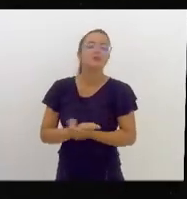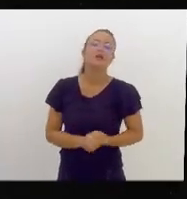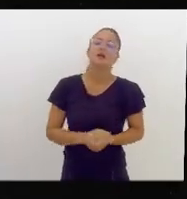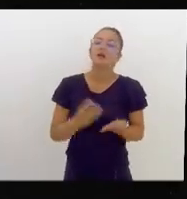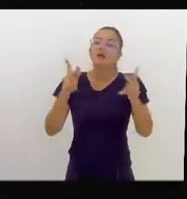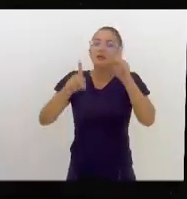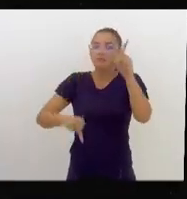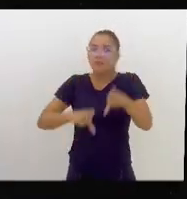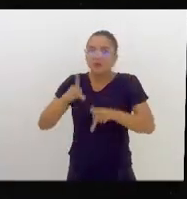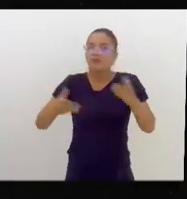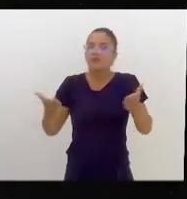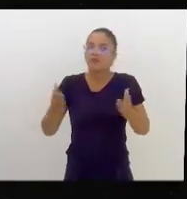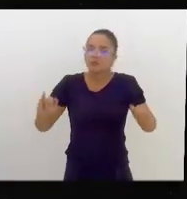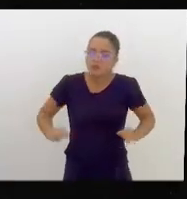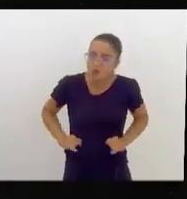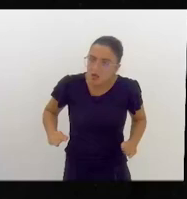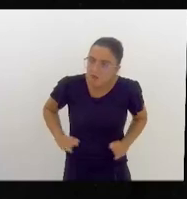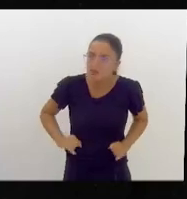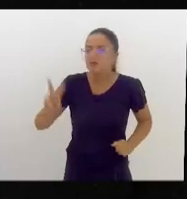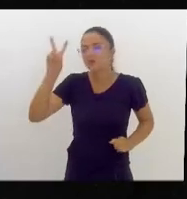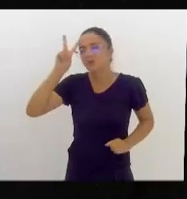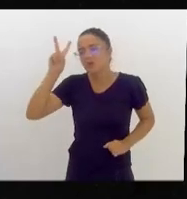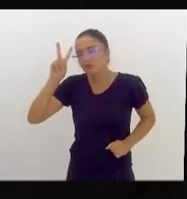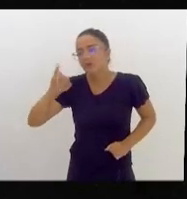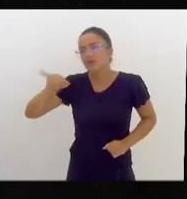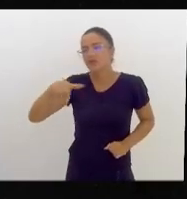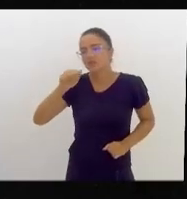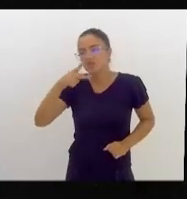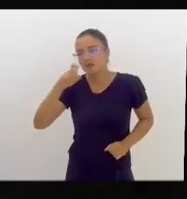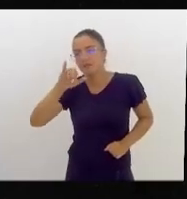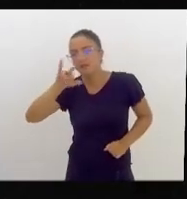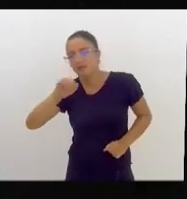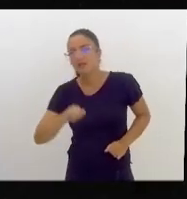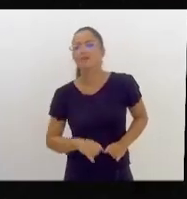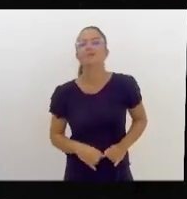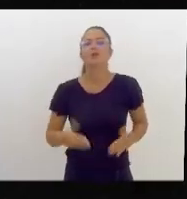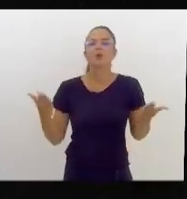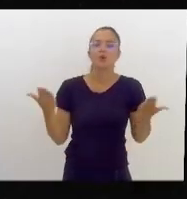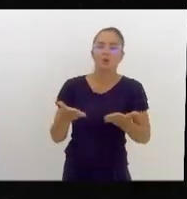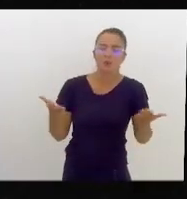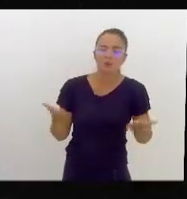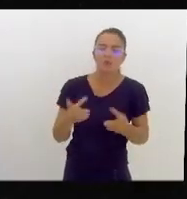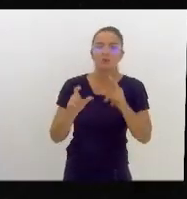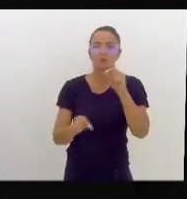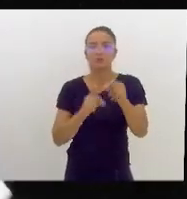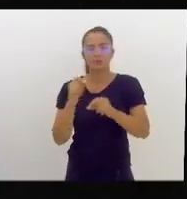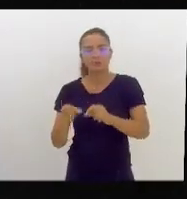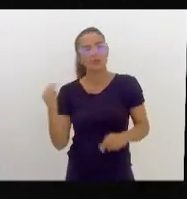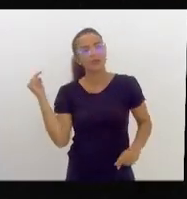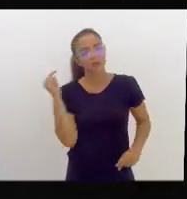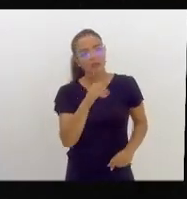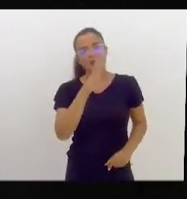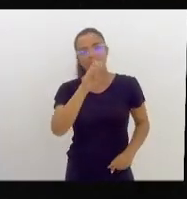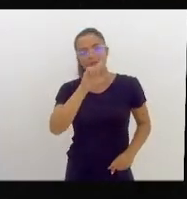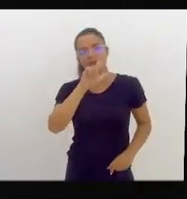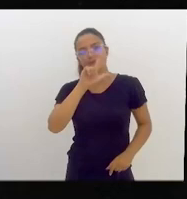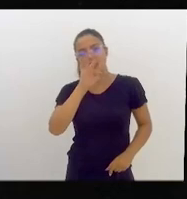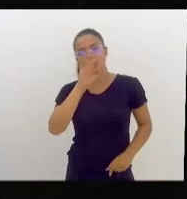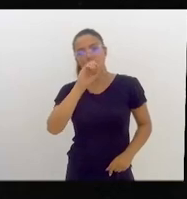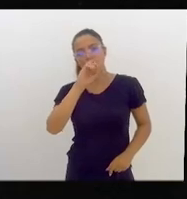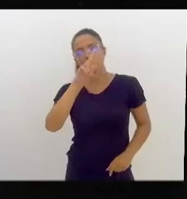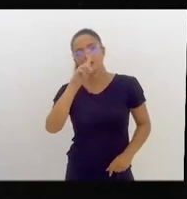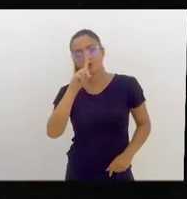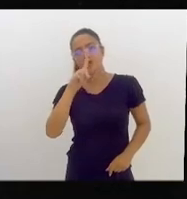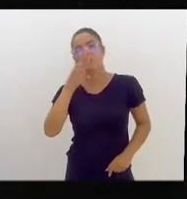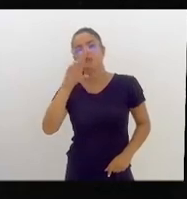hoje sofreu segunda-feira, Japeri. Hoje sofre a questão do ramal de Belfor Roxo. E a situação vem se